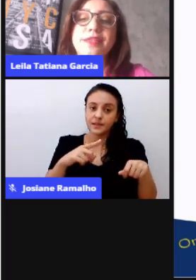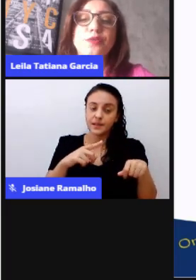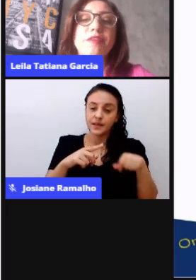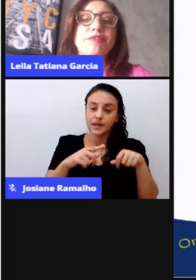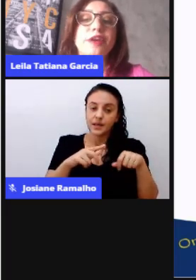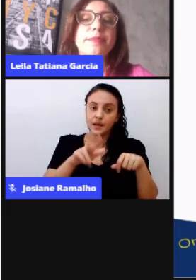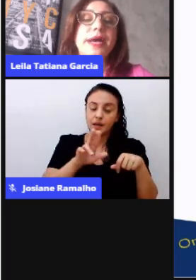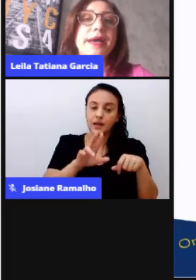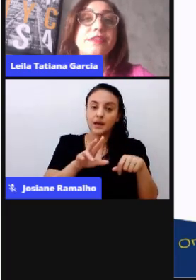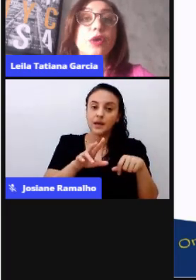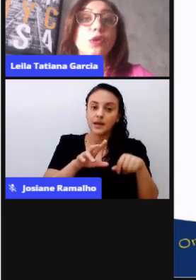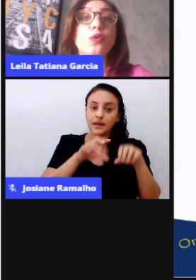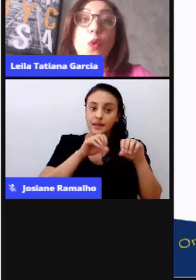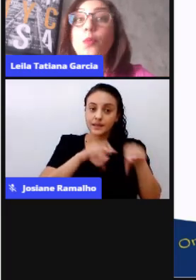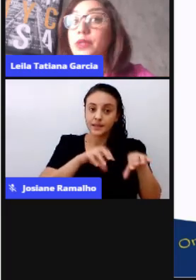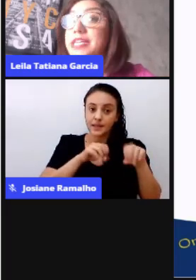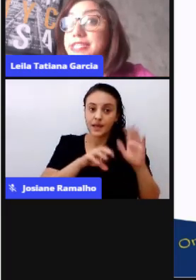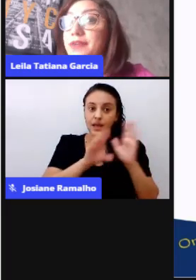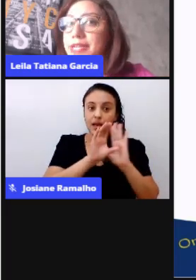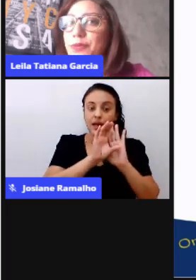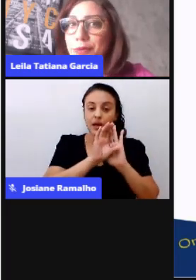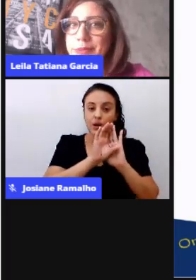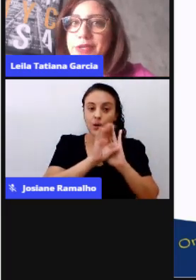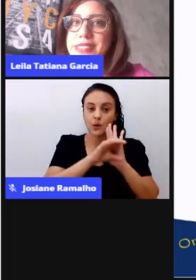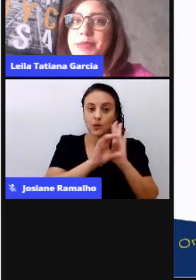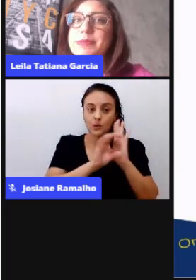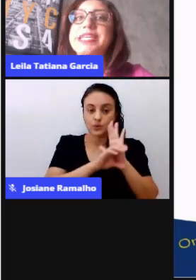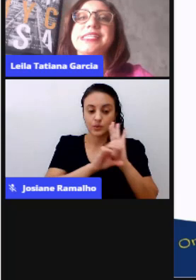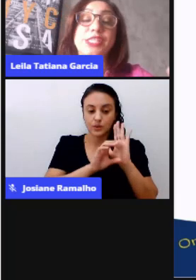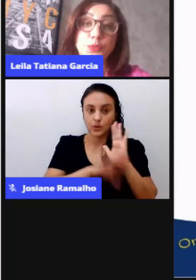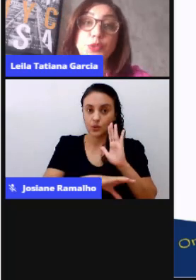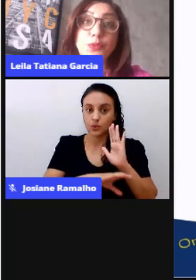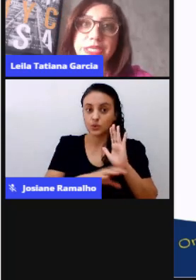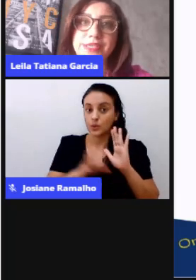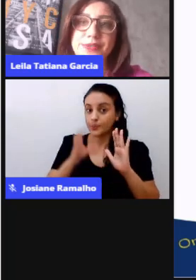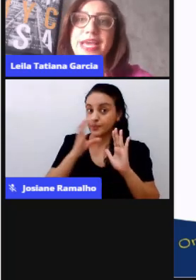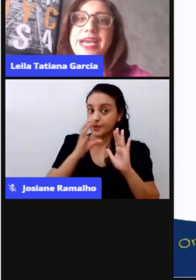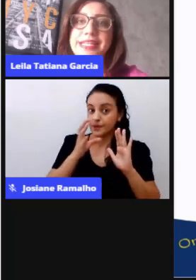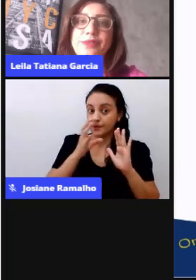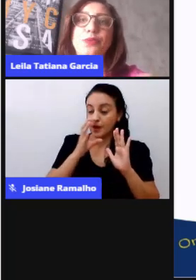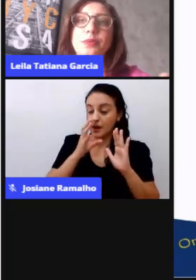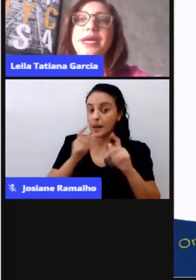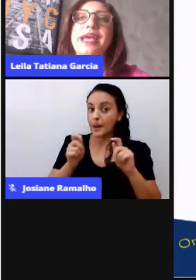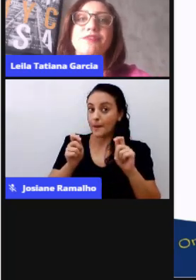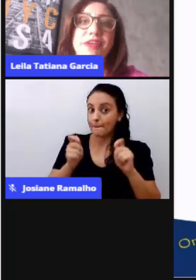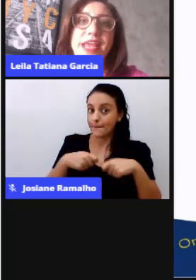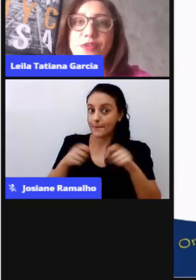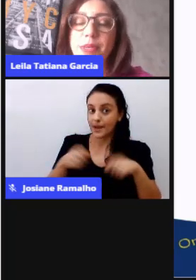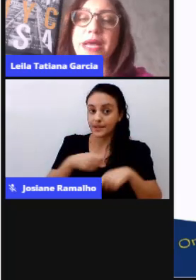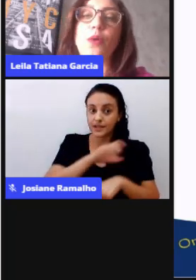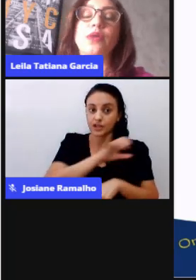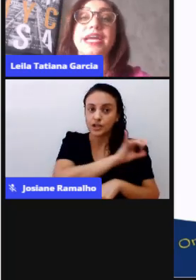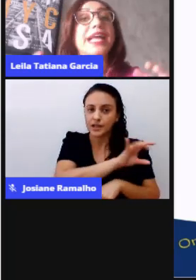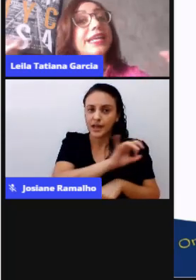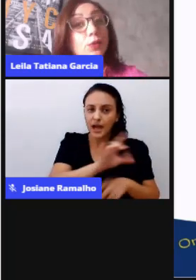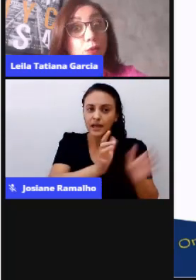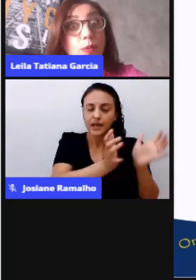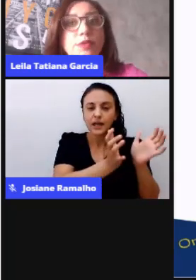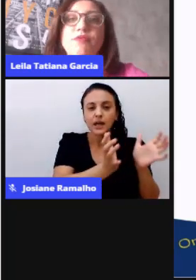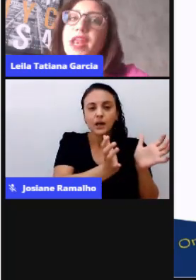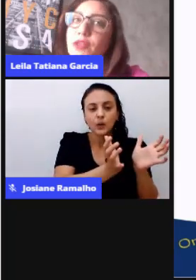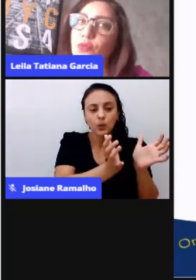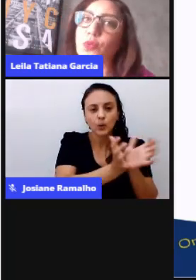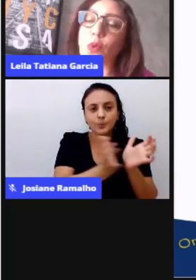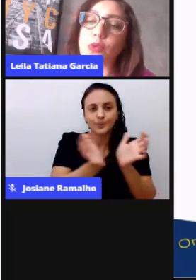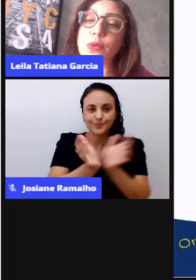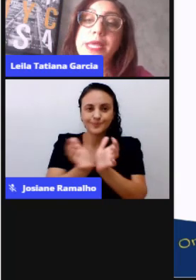conteúdos de uma forma de acordo com o potencial da turma. Nós sabemos que existe muito isso, né? Cada turma é diferente uma da outra, cada